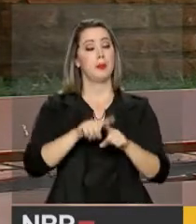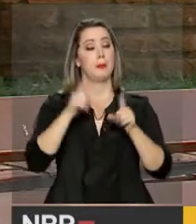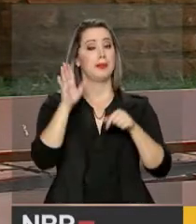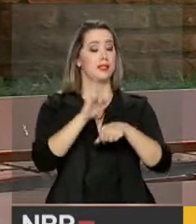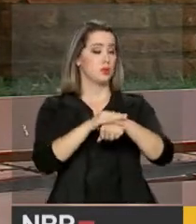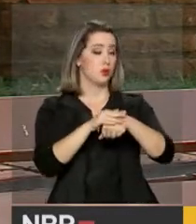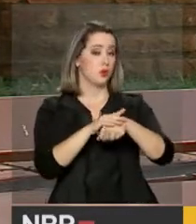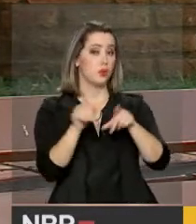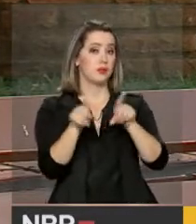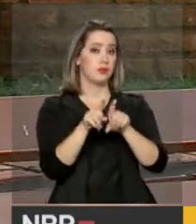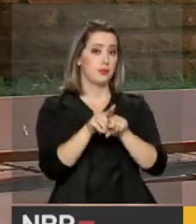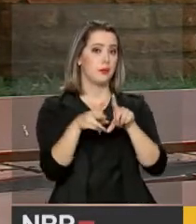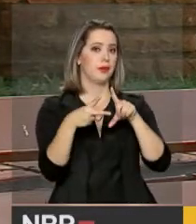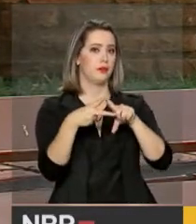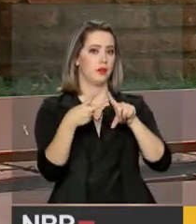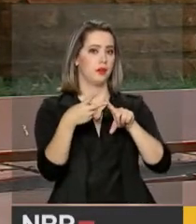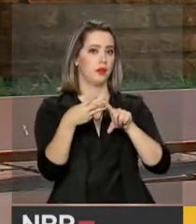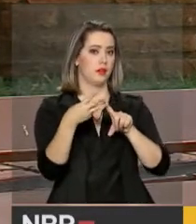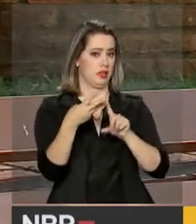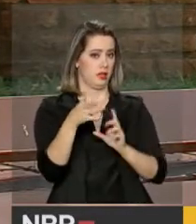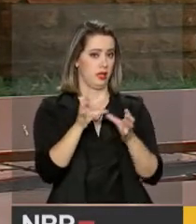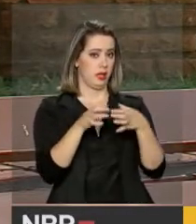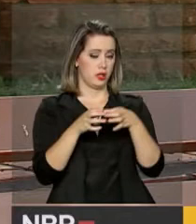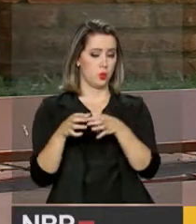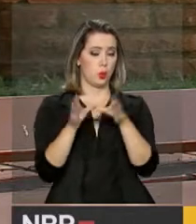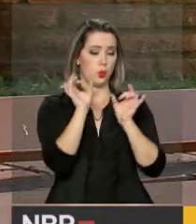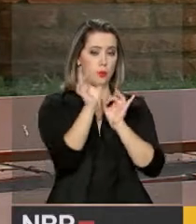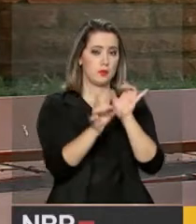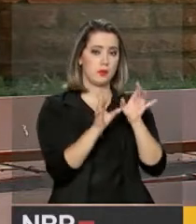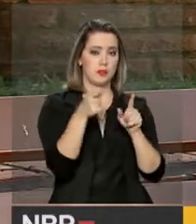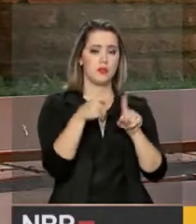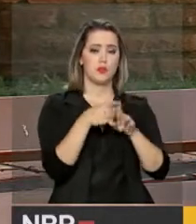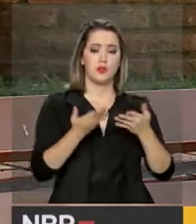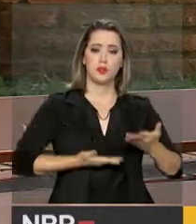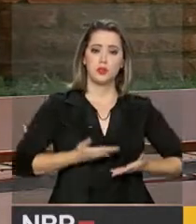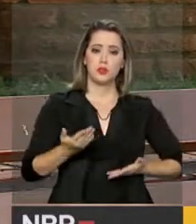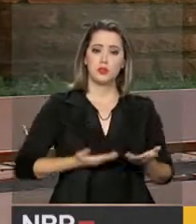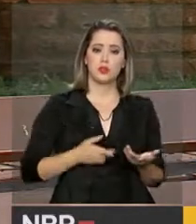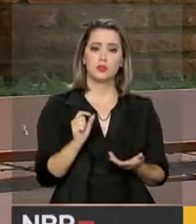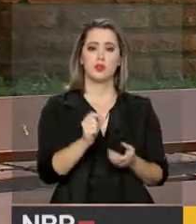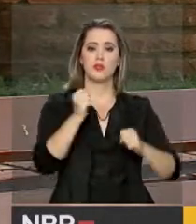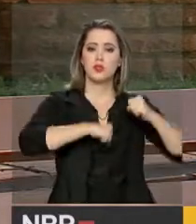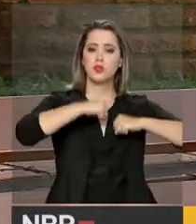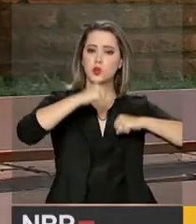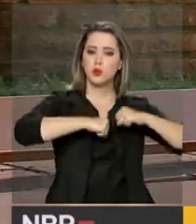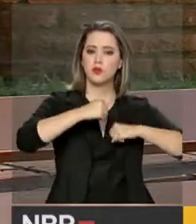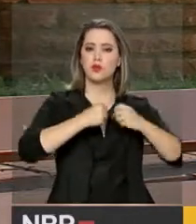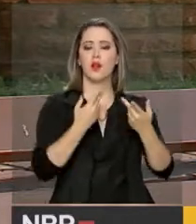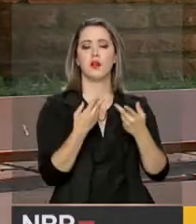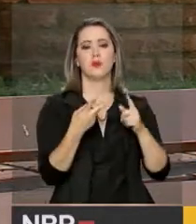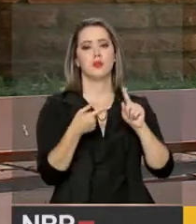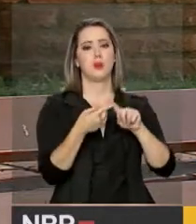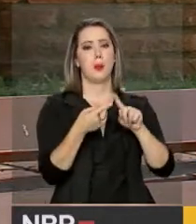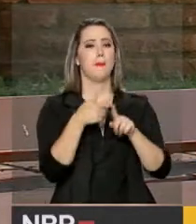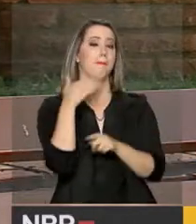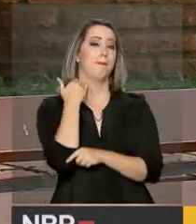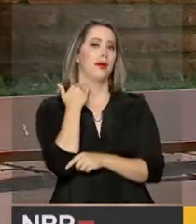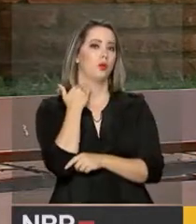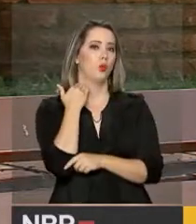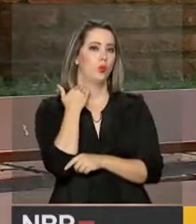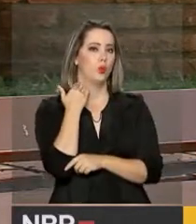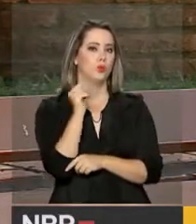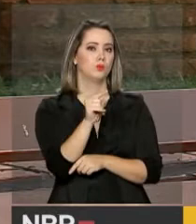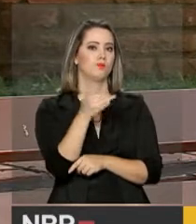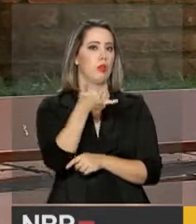chama muita atenção três setores específicos, que são mais setores de serviço ou de fabricação. Então, os bancos e outros serviços